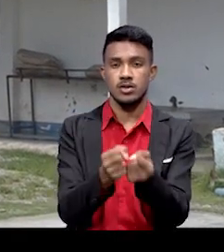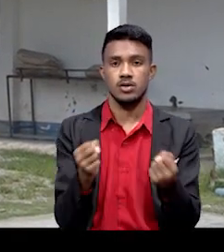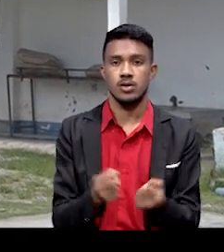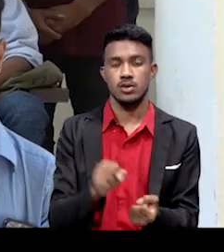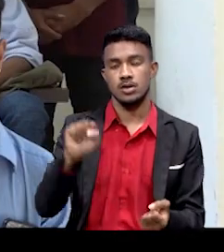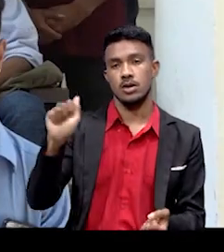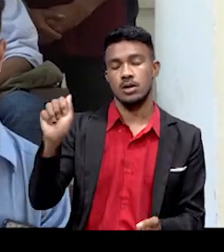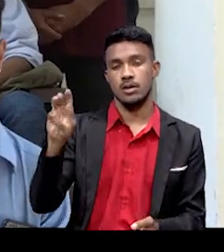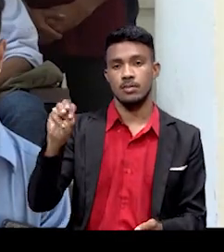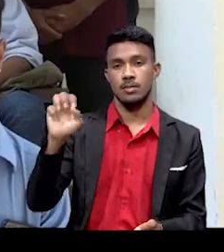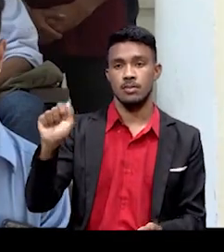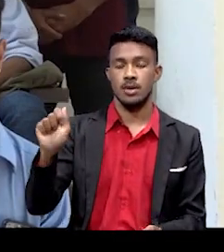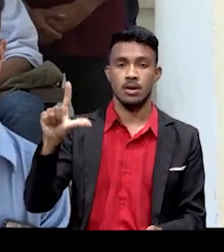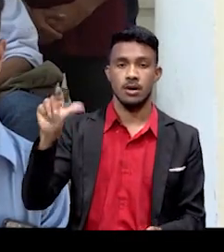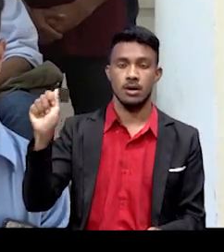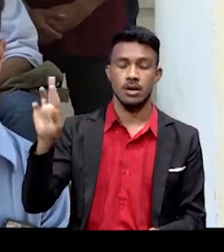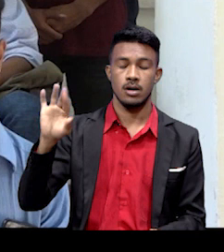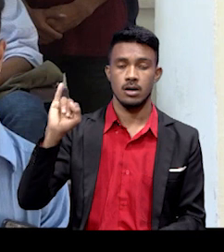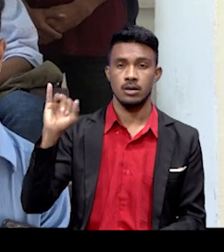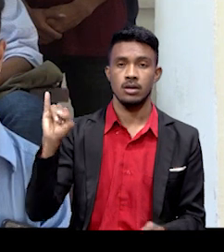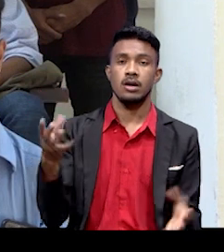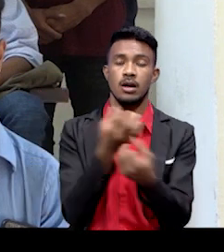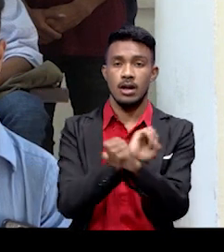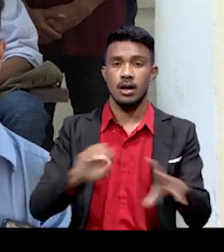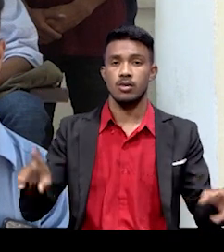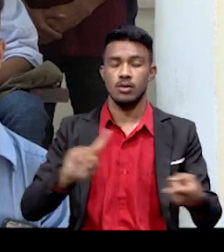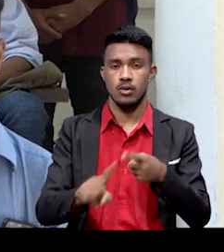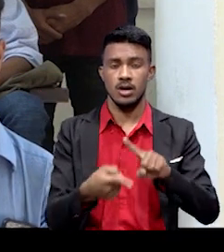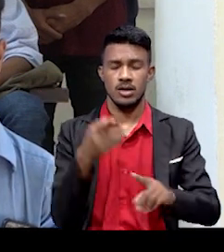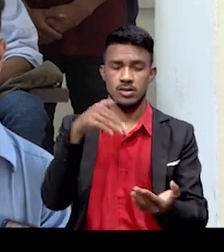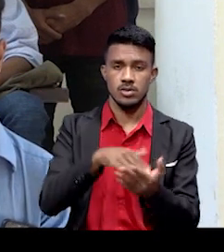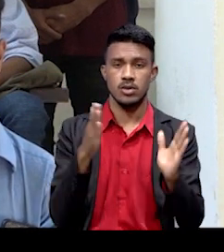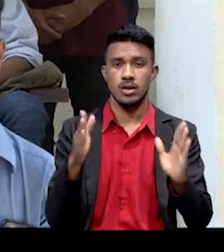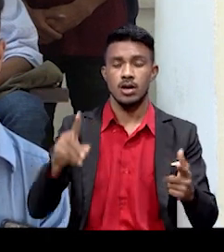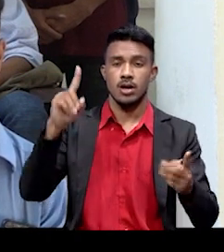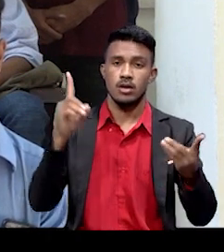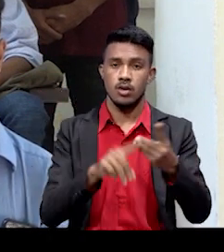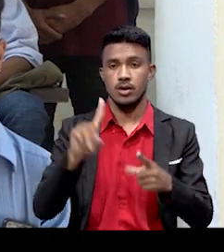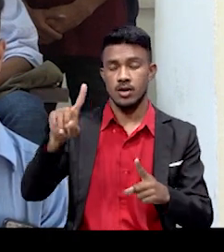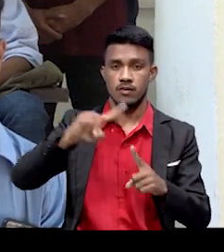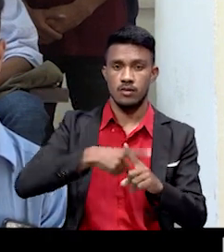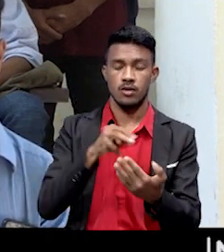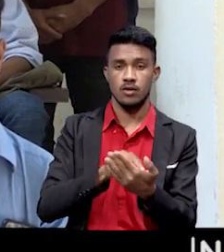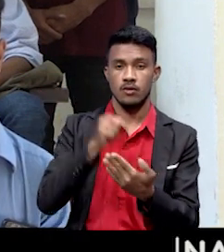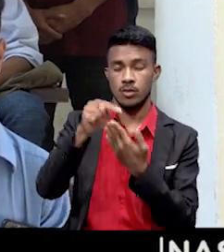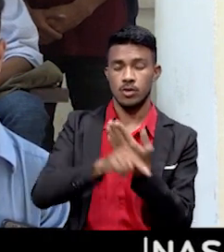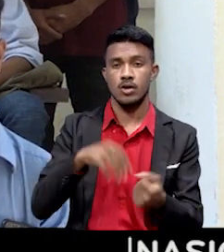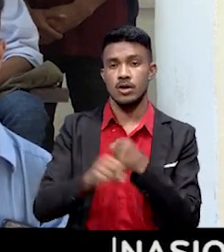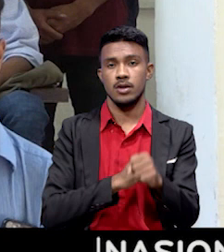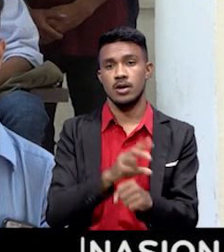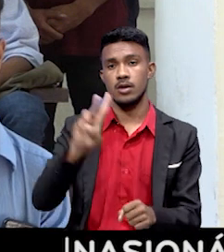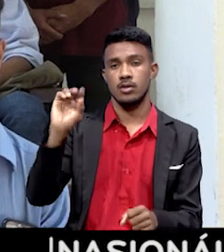estudante, narang Manuel José Correia, e a lorong ida, fulang novembro, tidang, riun rua ronolo resing ida,